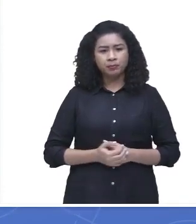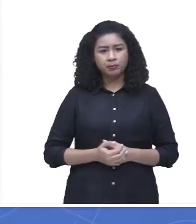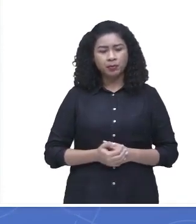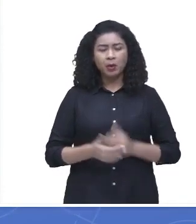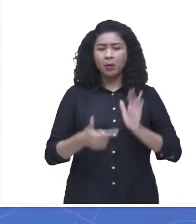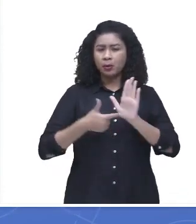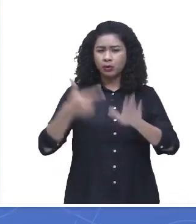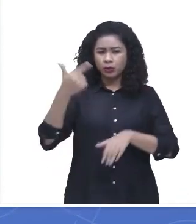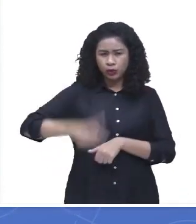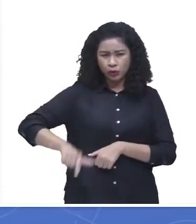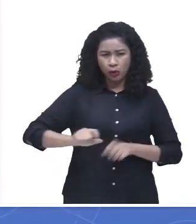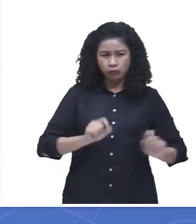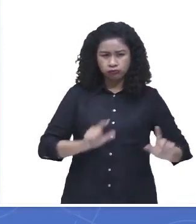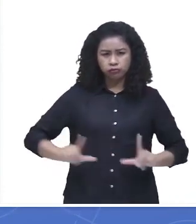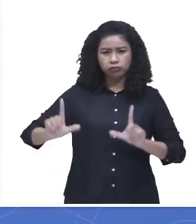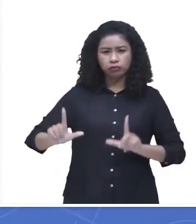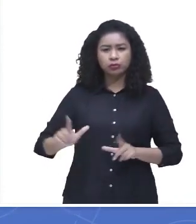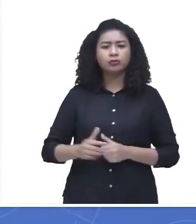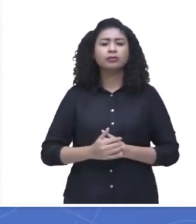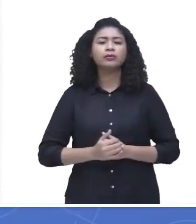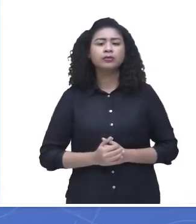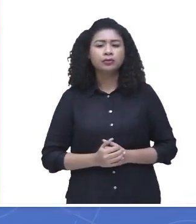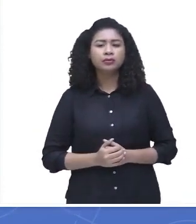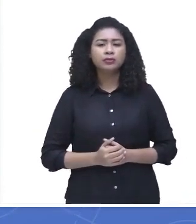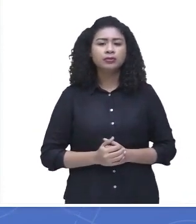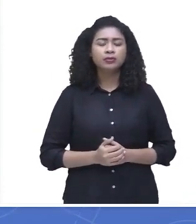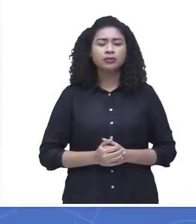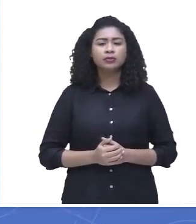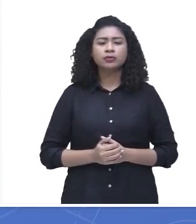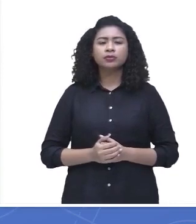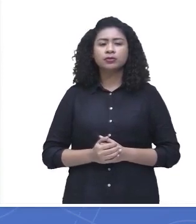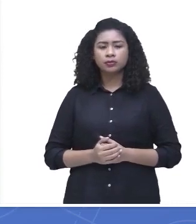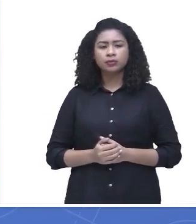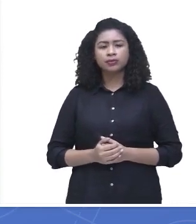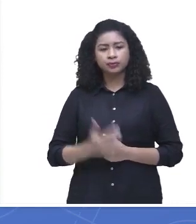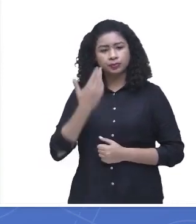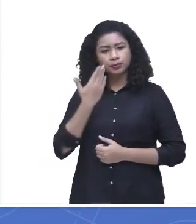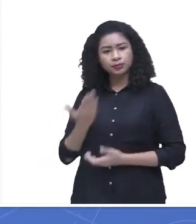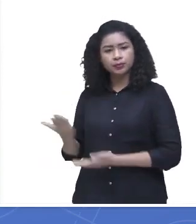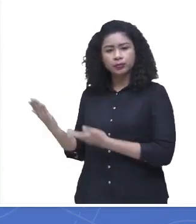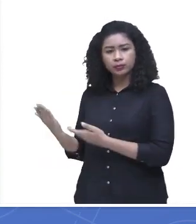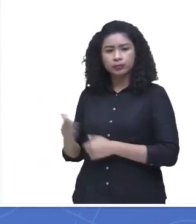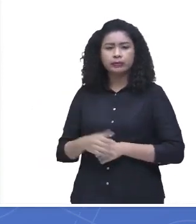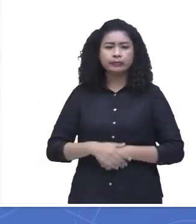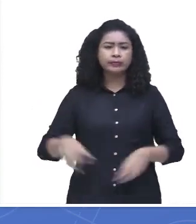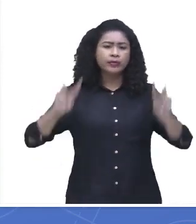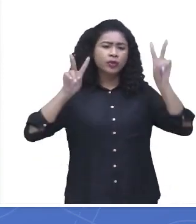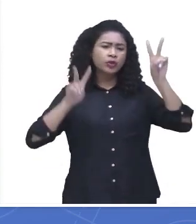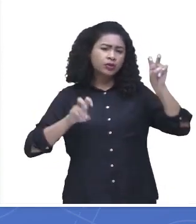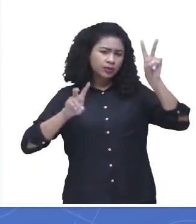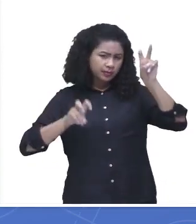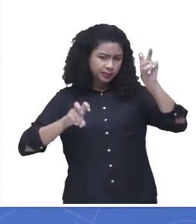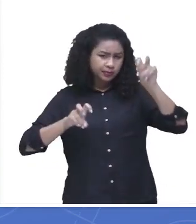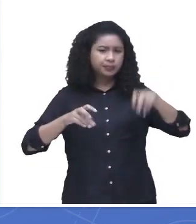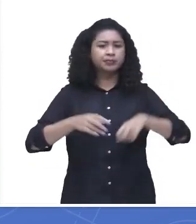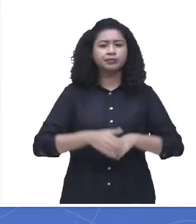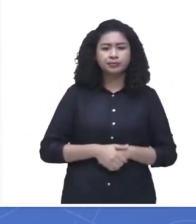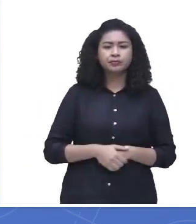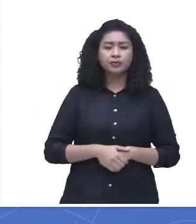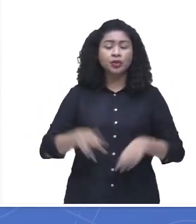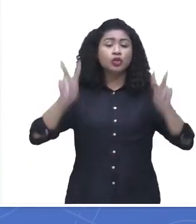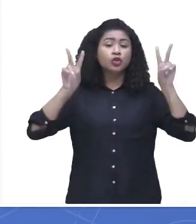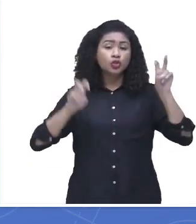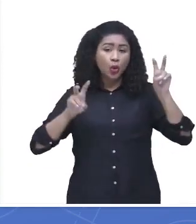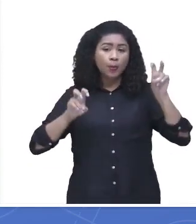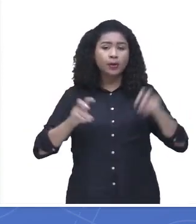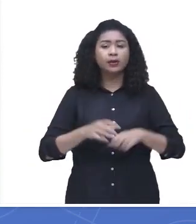partir daí. A próxima. Olha só, já lemos o texto, né? Mas ela diz o seguinte: considerando o texto acima, acerca da